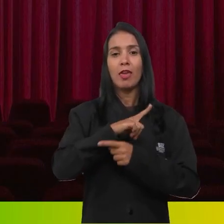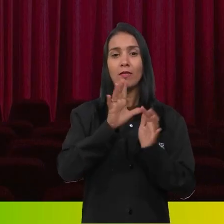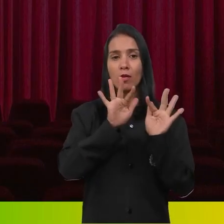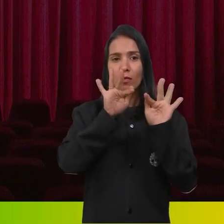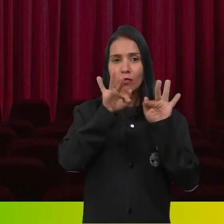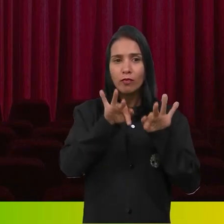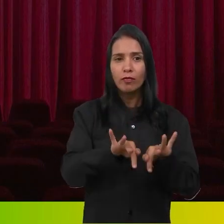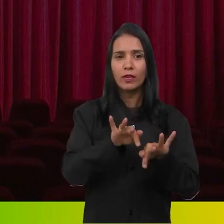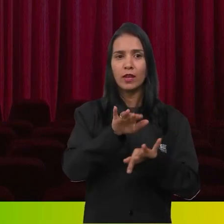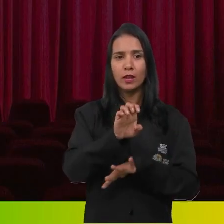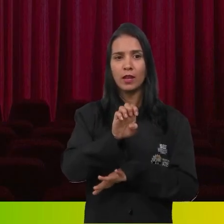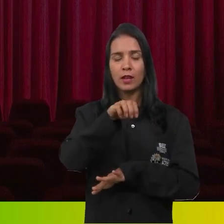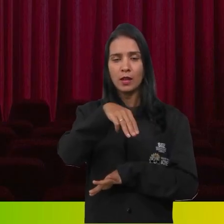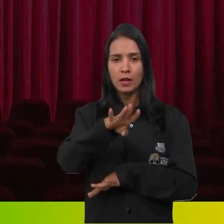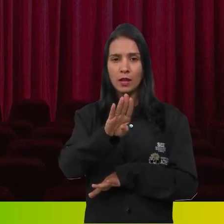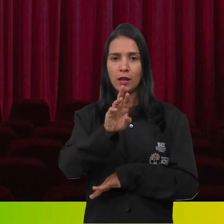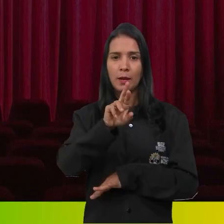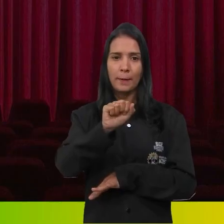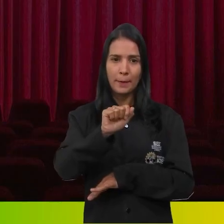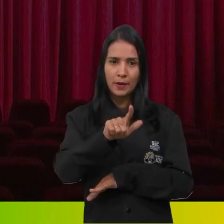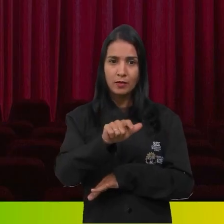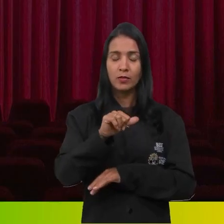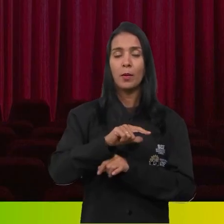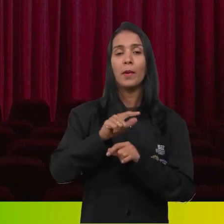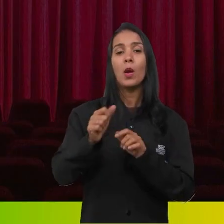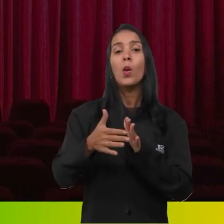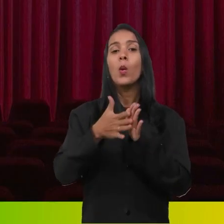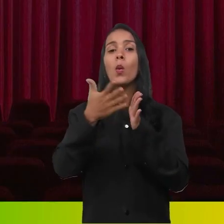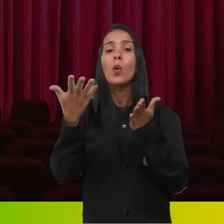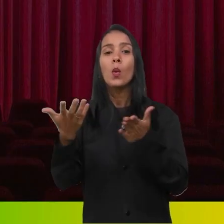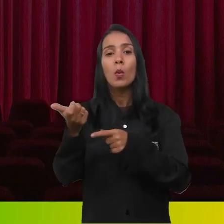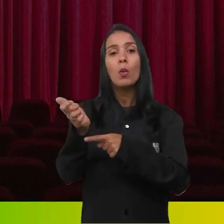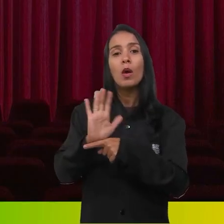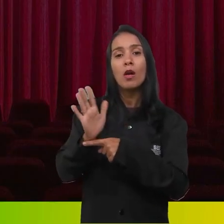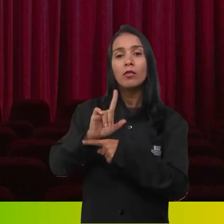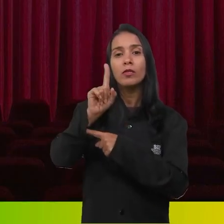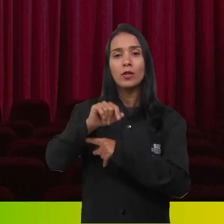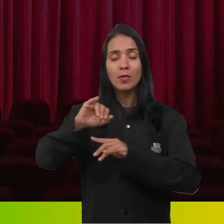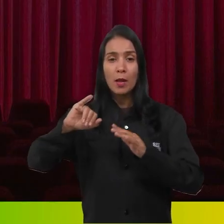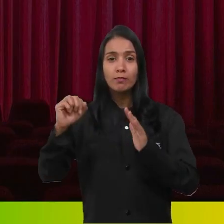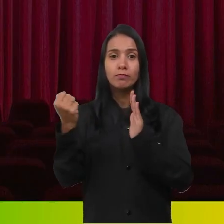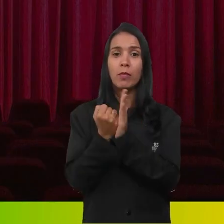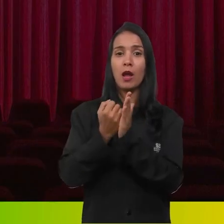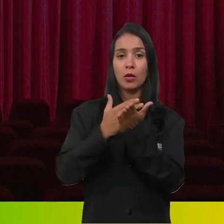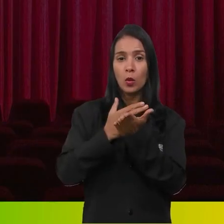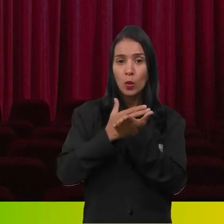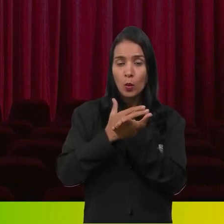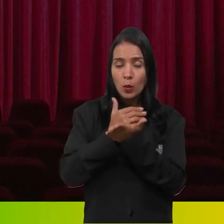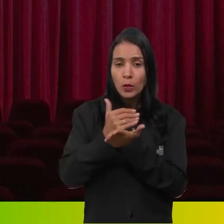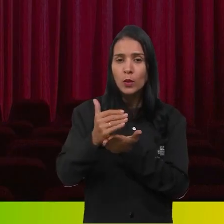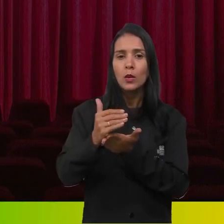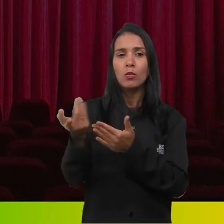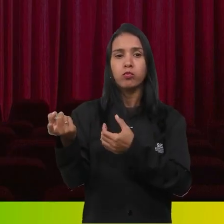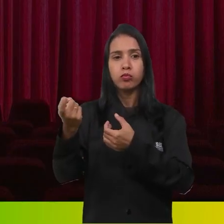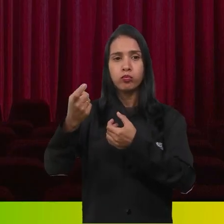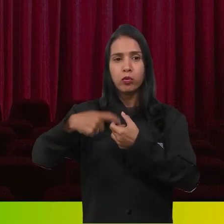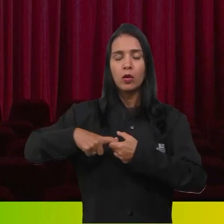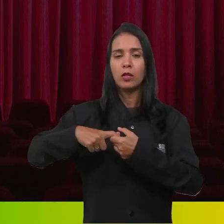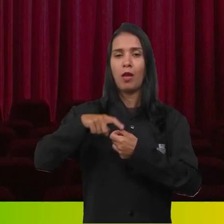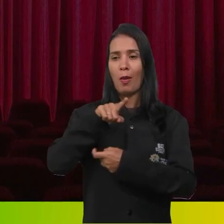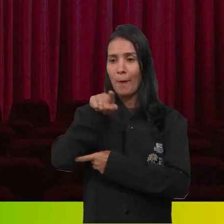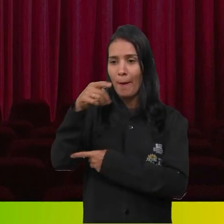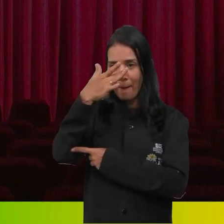Qual filme é considerado o marco inicial dessa fase de retomada, que reacendeu o interesse do público